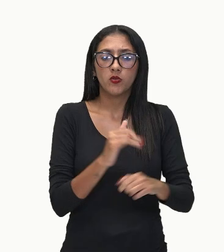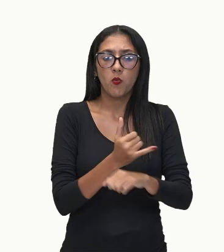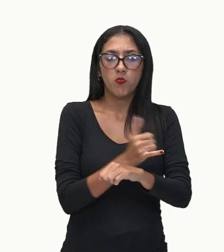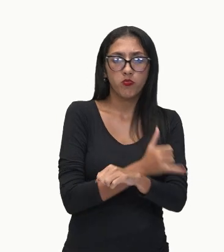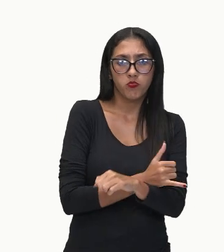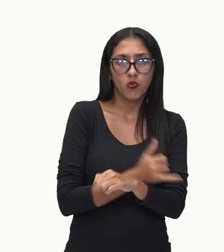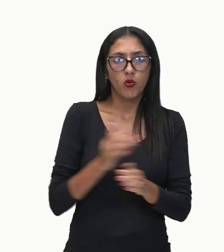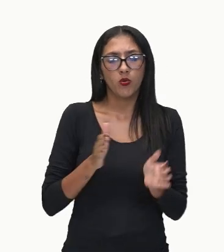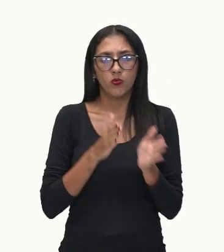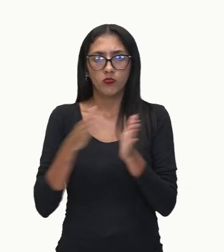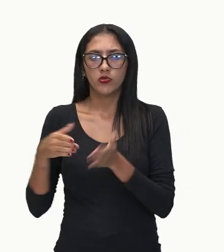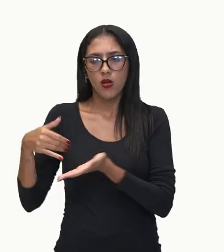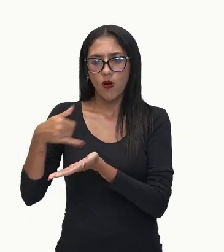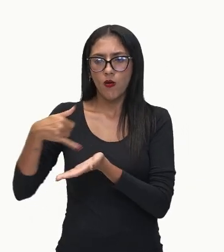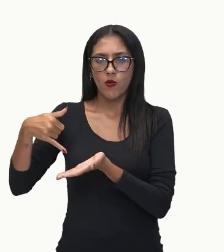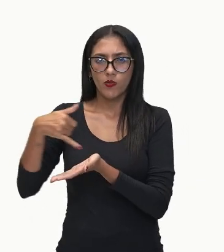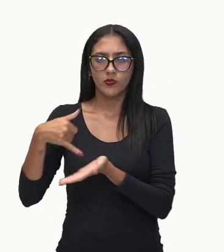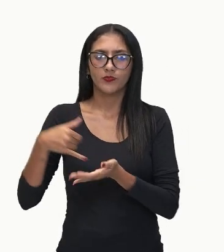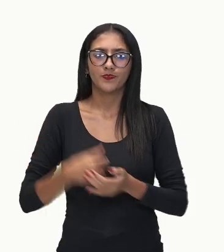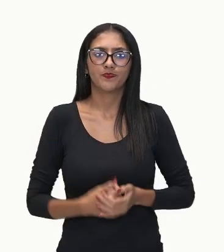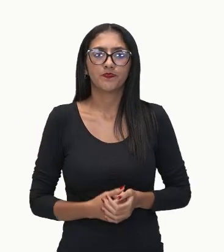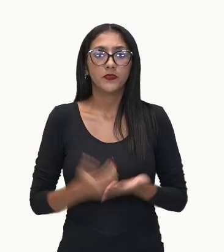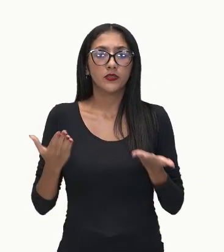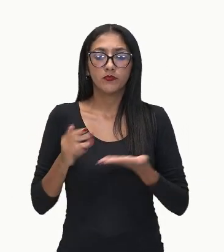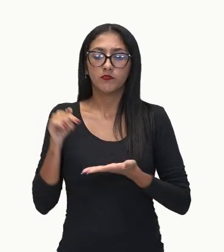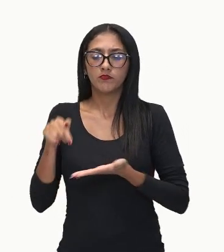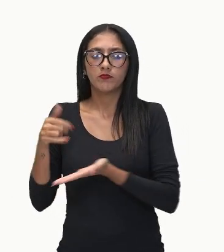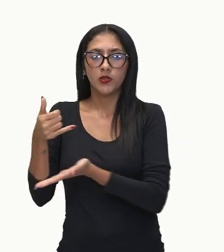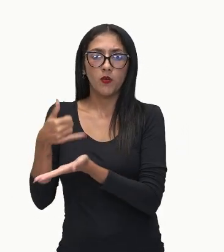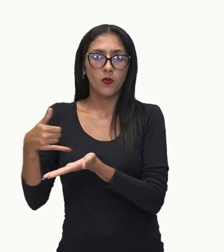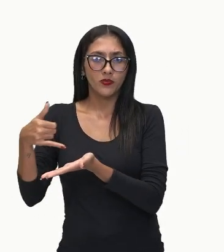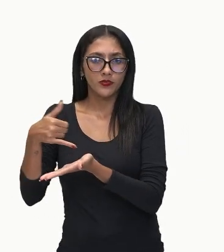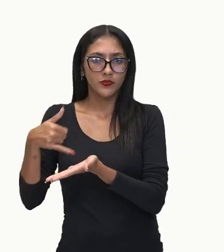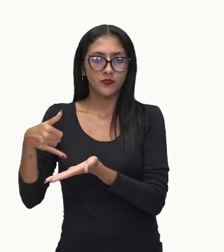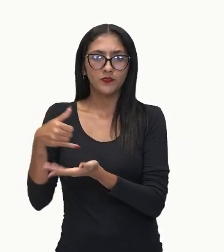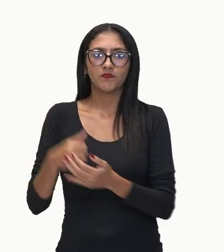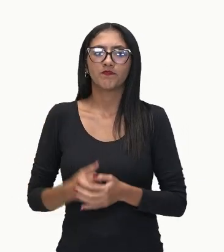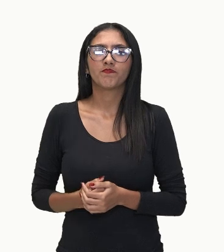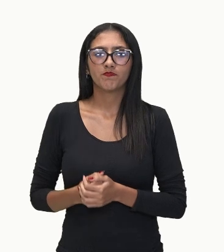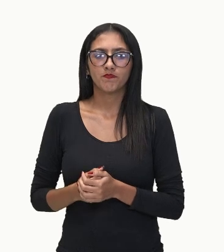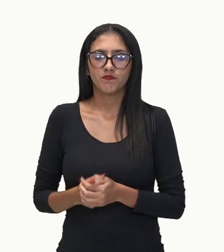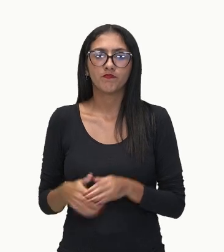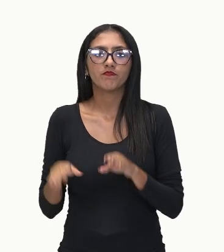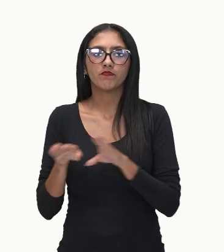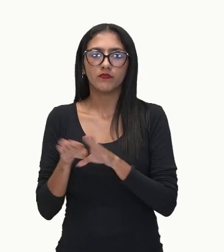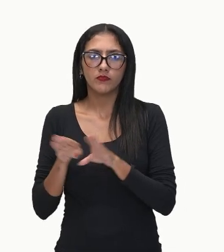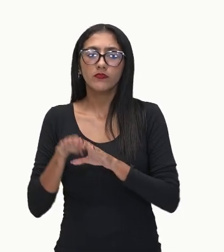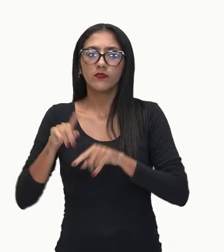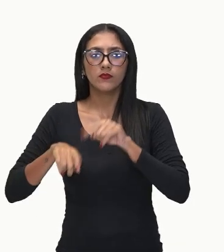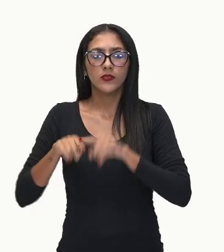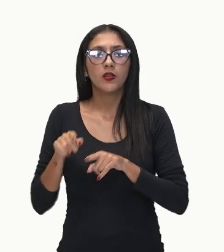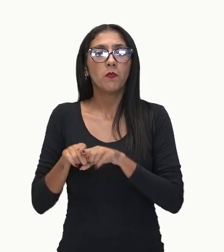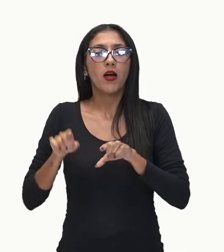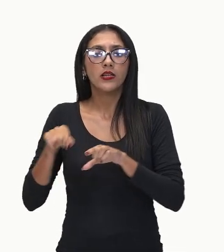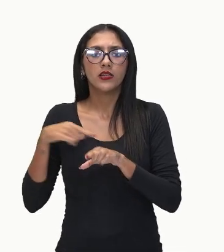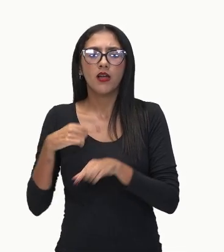dos óleos. Os óleos são glicerídeos líquidos.